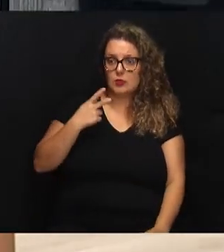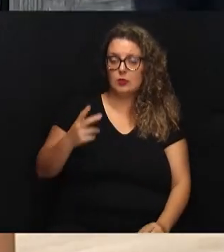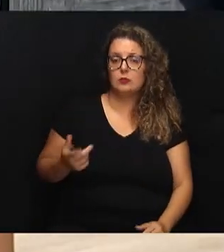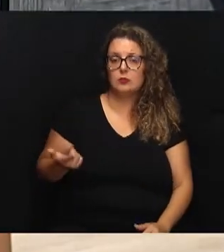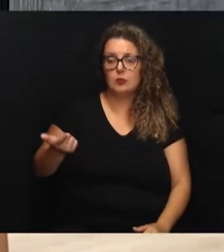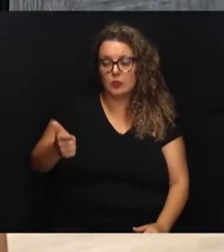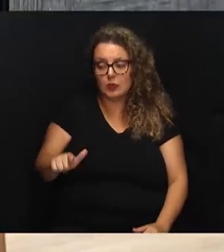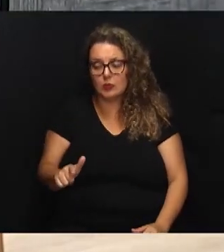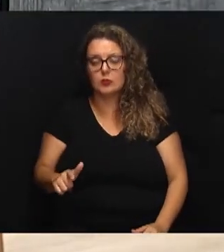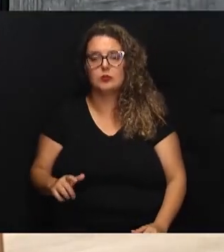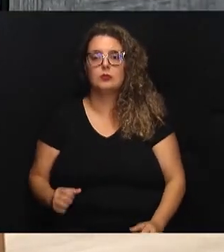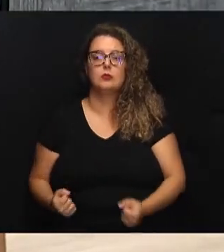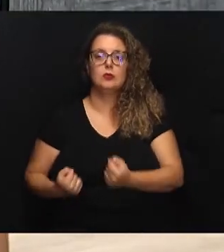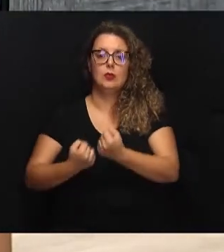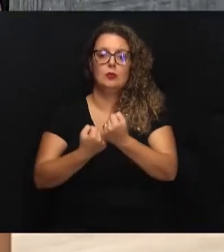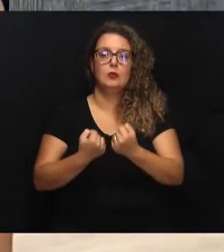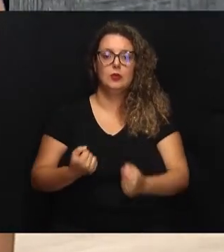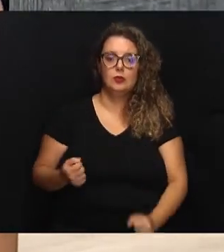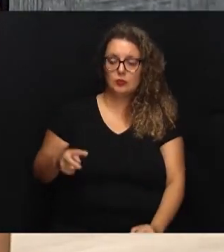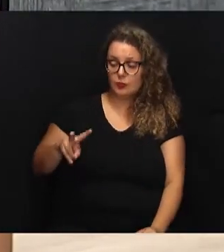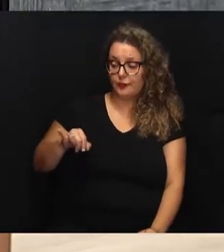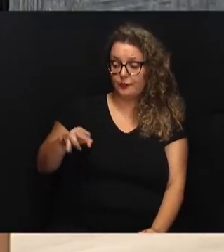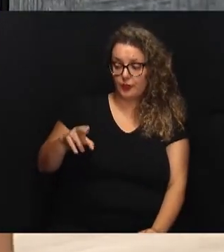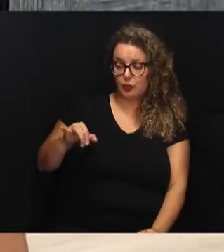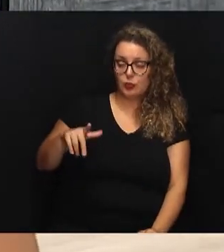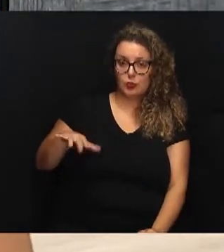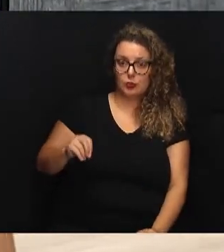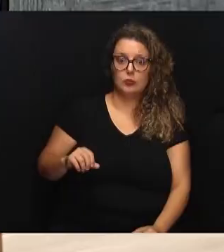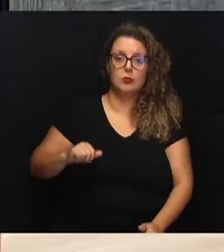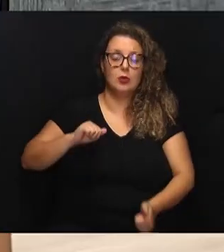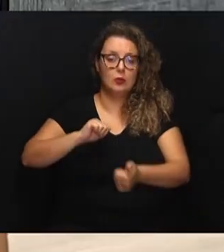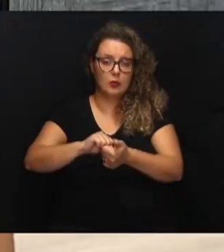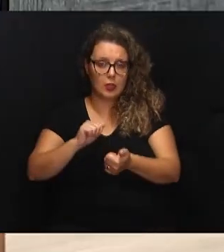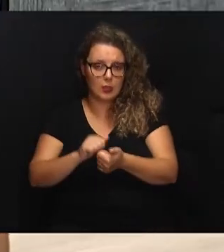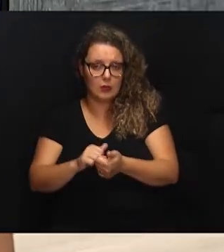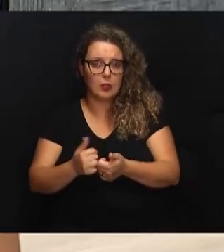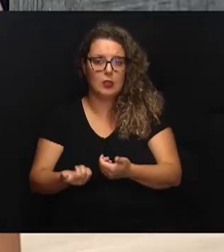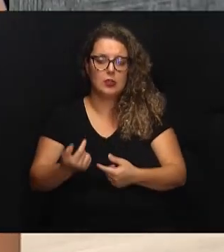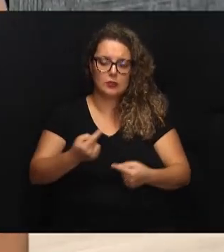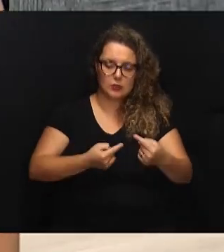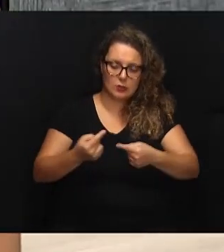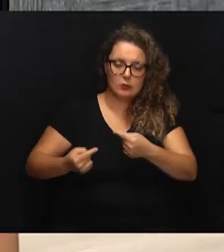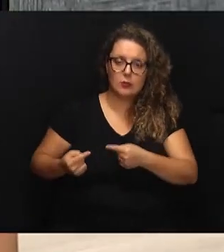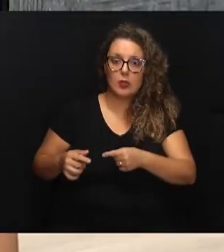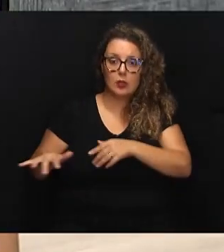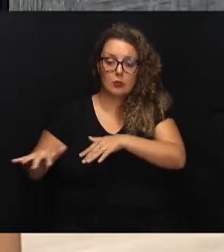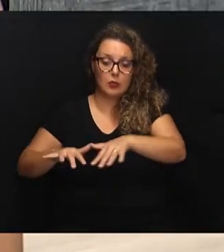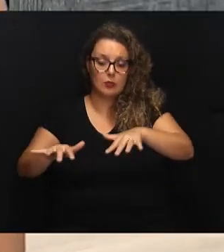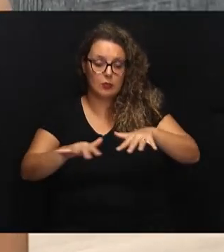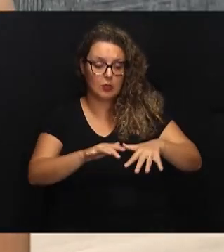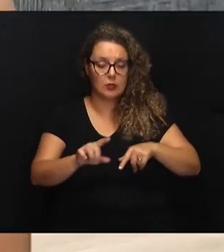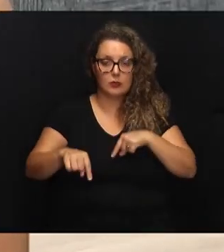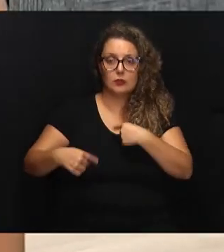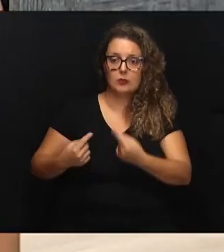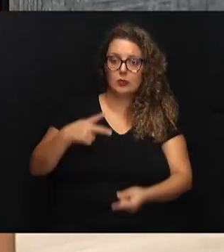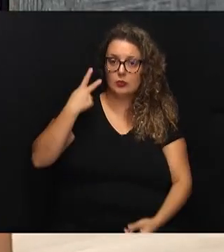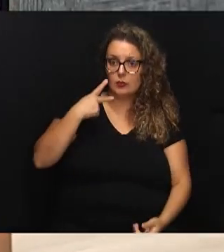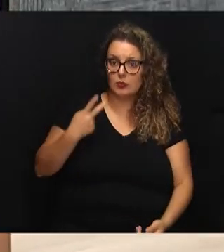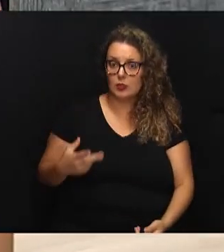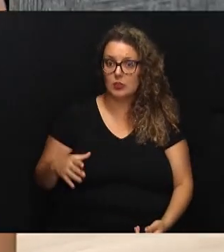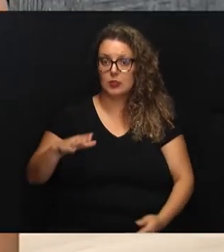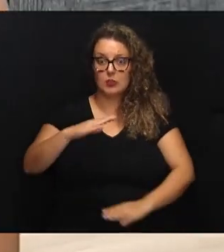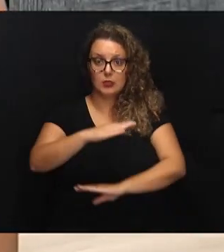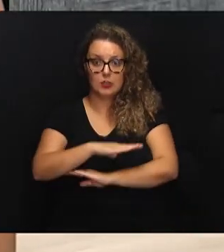ser mais um instrumento de qualificação desse debate, para mobilizar também os outros vereadores aqui da Câmara Municipal de